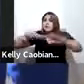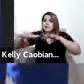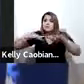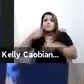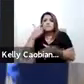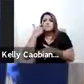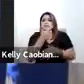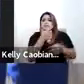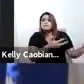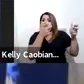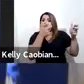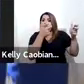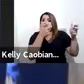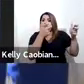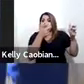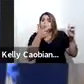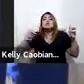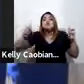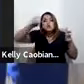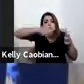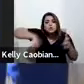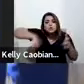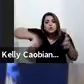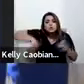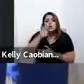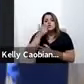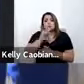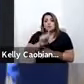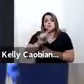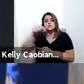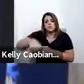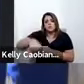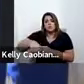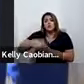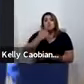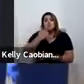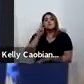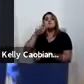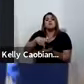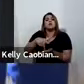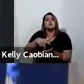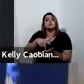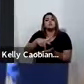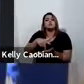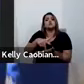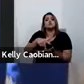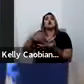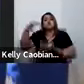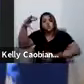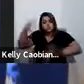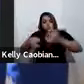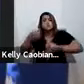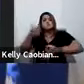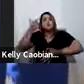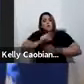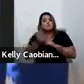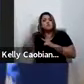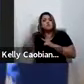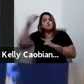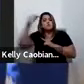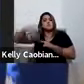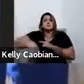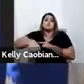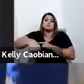realmente o resultado fosse a verdadeira distribuição da justiça, ou a capacidade